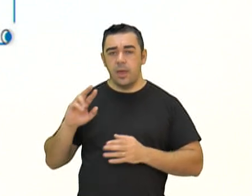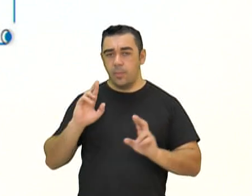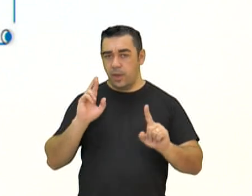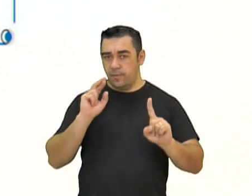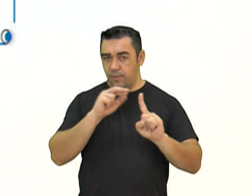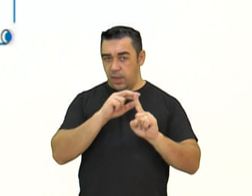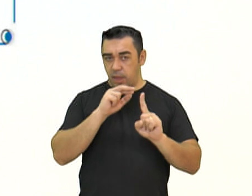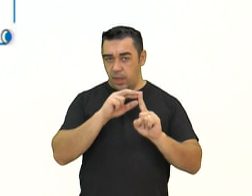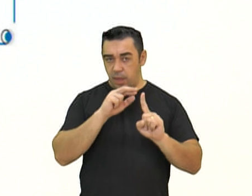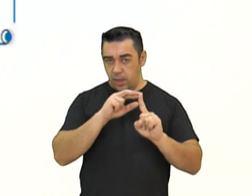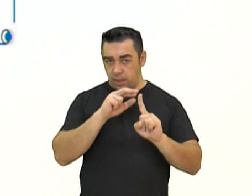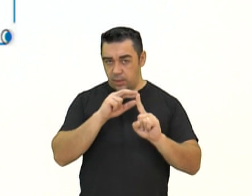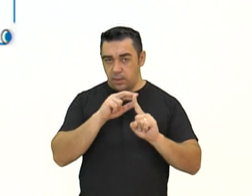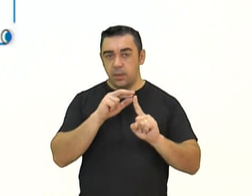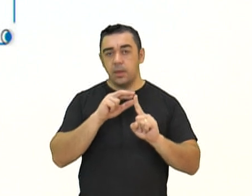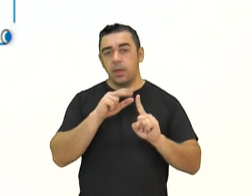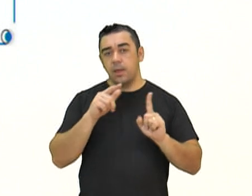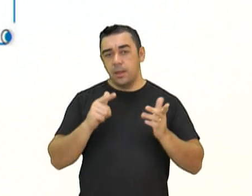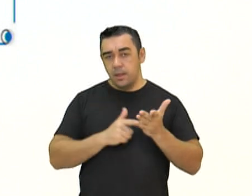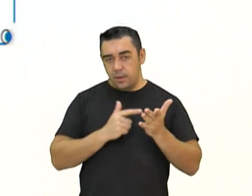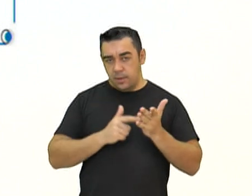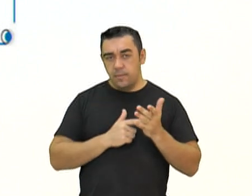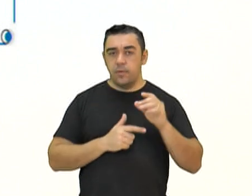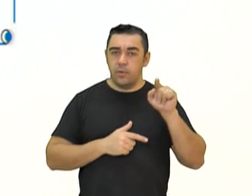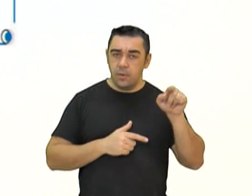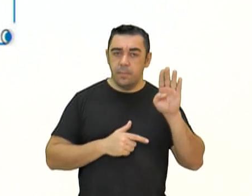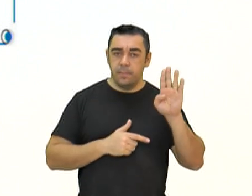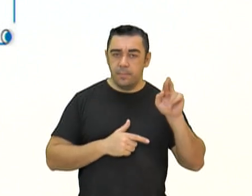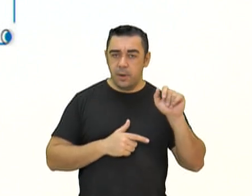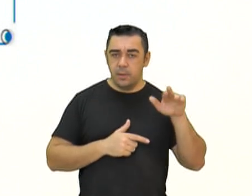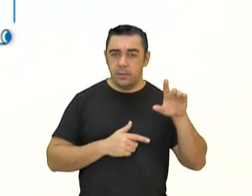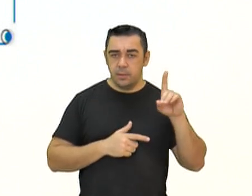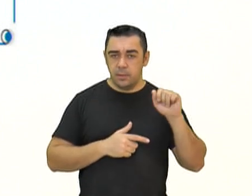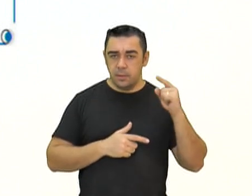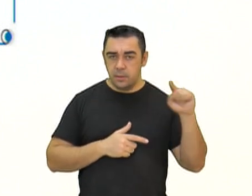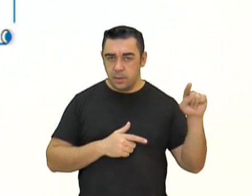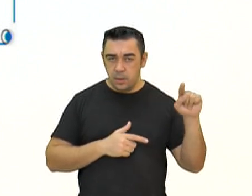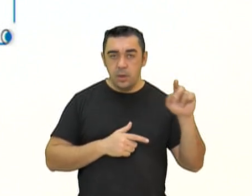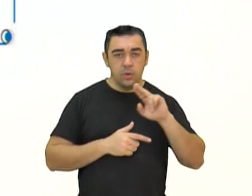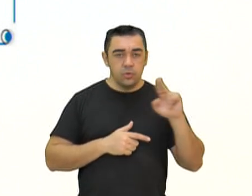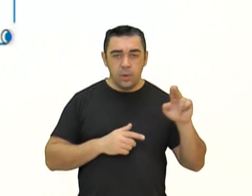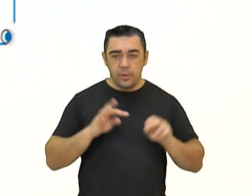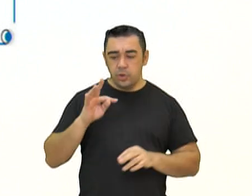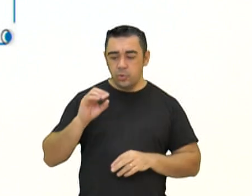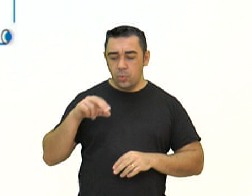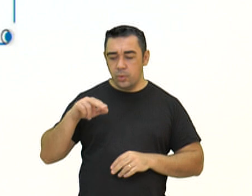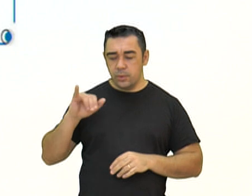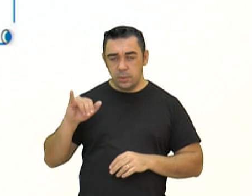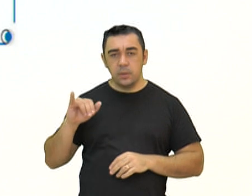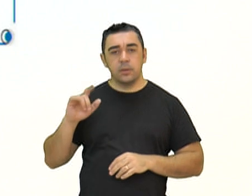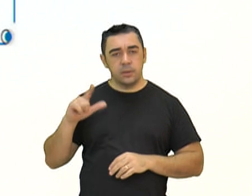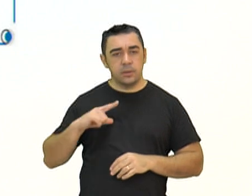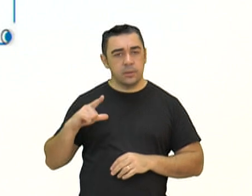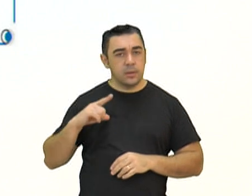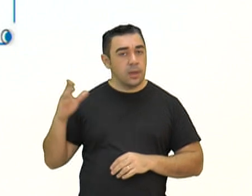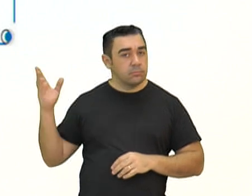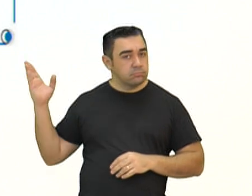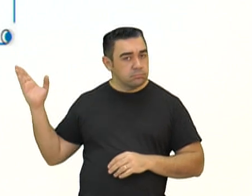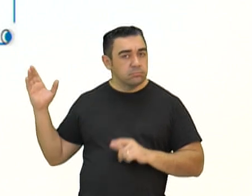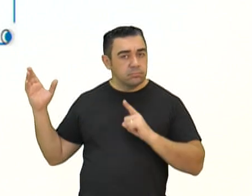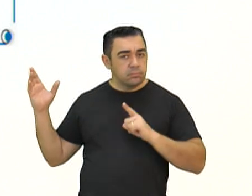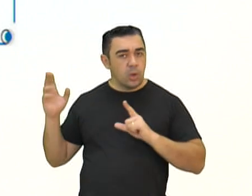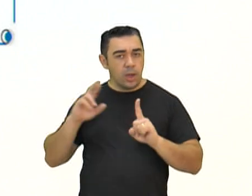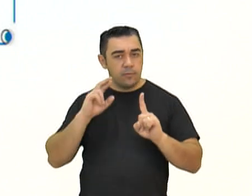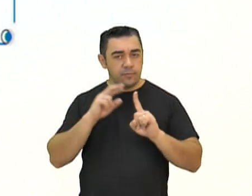referência bibliográfica, né? Que começou pelo último nome do autor, né? O nome dele é Tony Brandão, e a gente tem aqui, né,